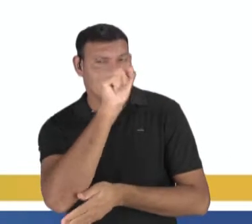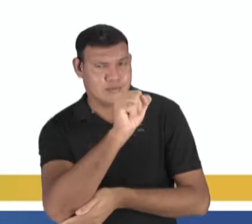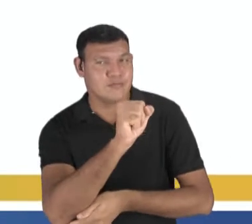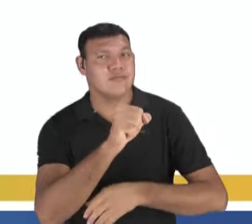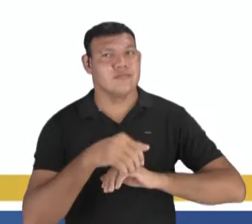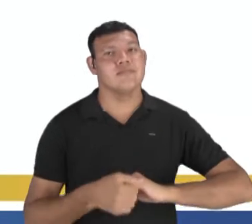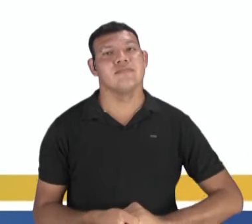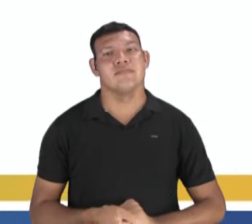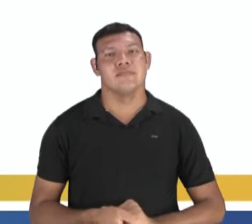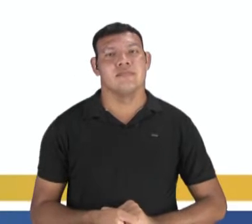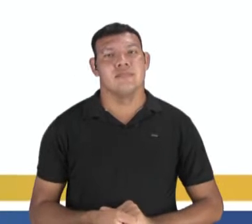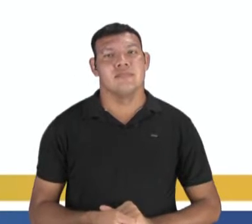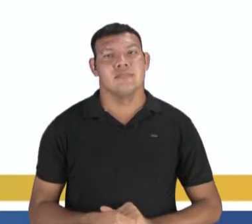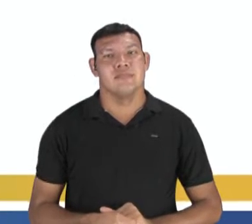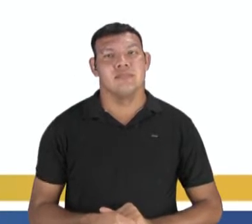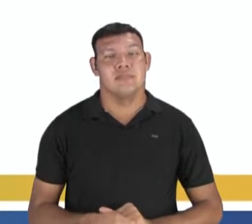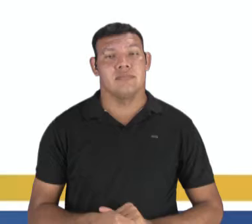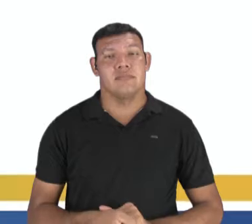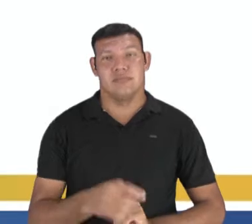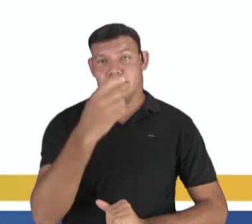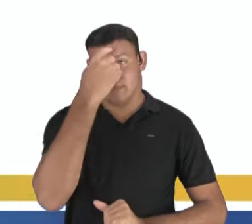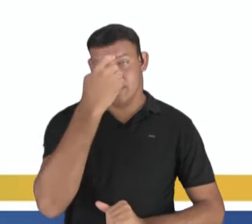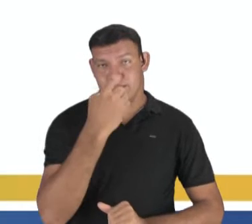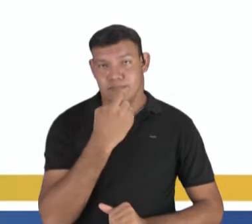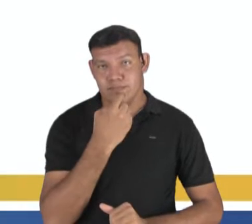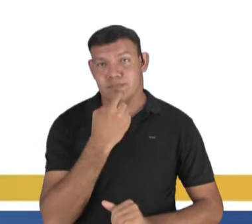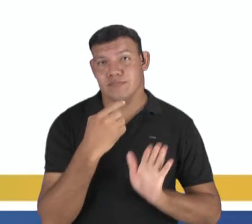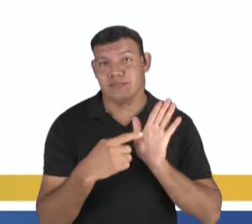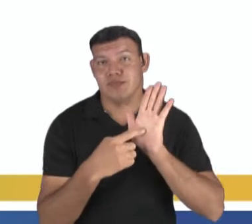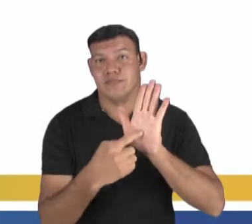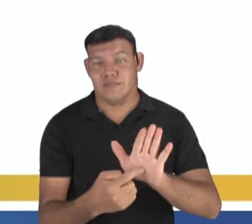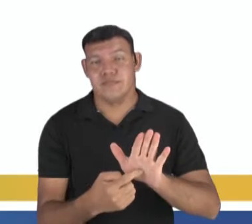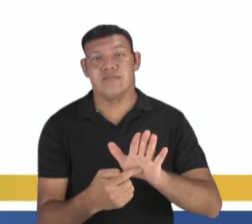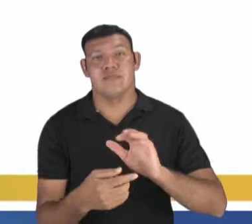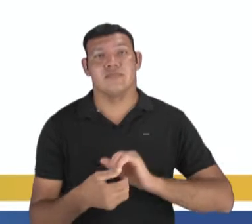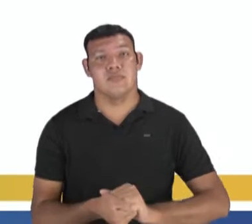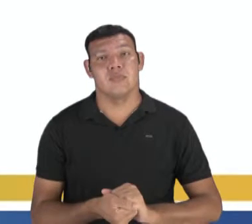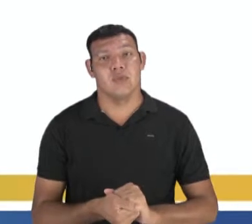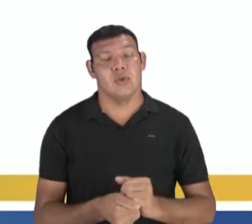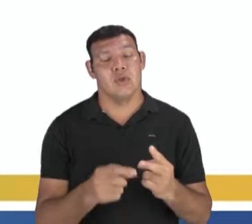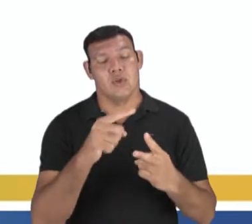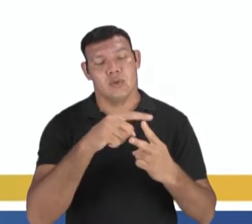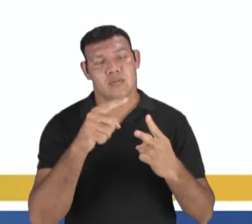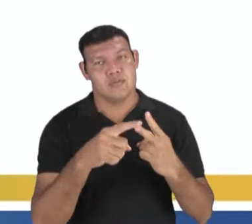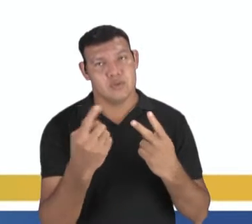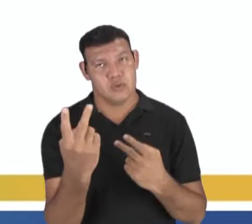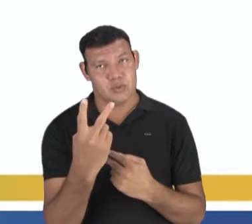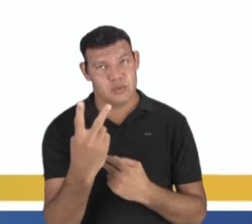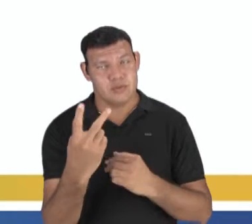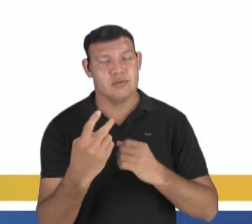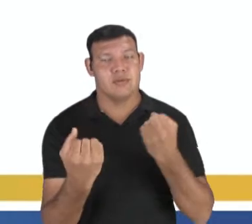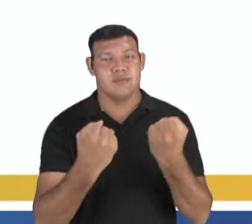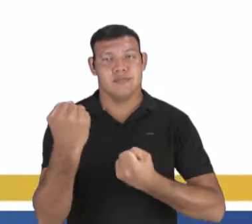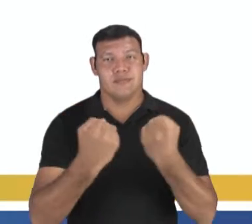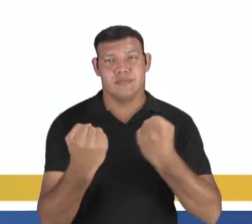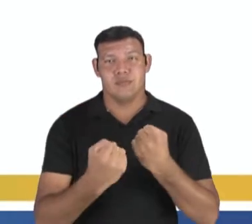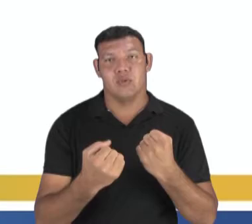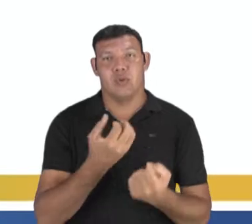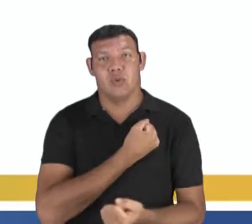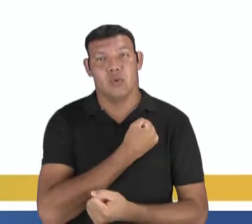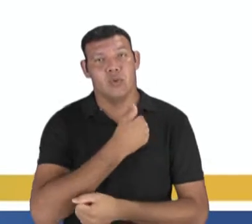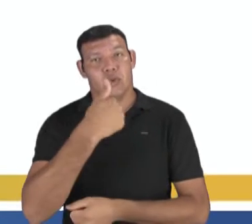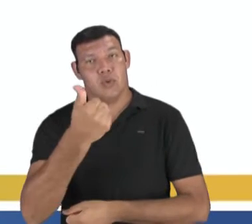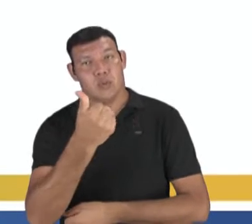de energia. A figura ilustra um trilho horizontal com dois carrinhos, 1 e 2, em que se realiza